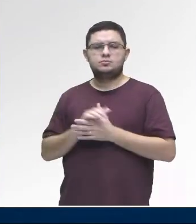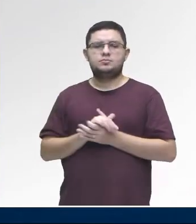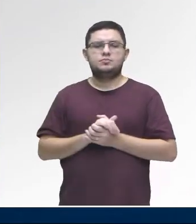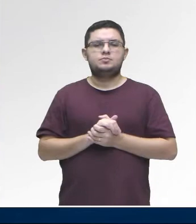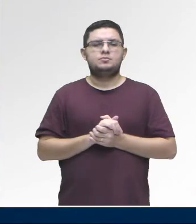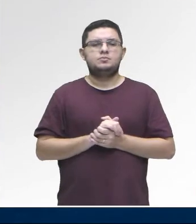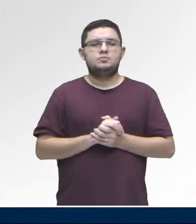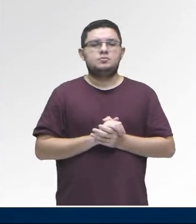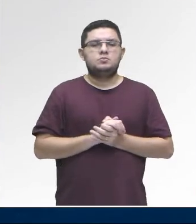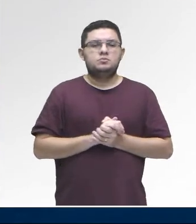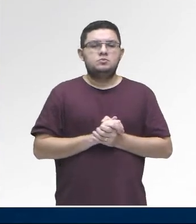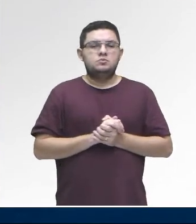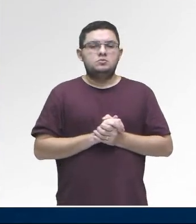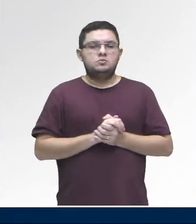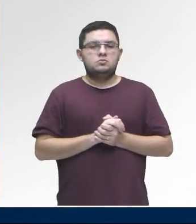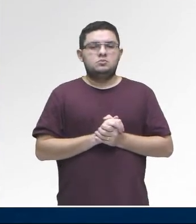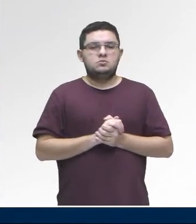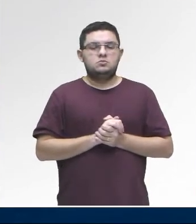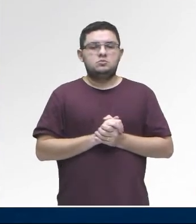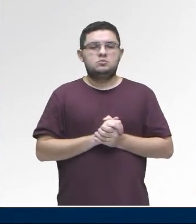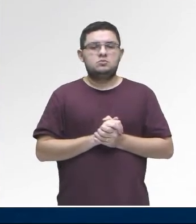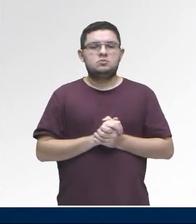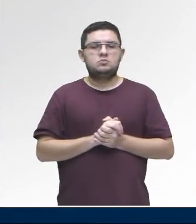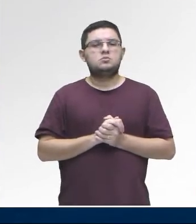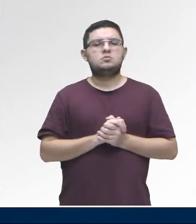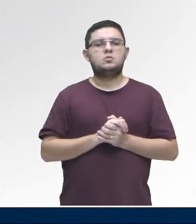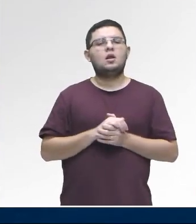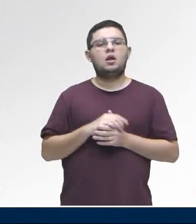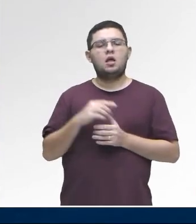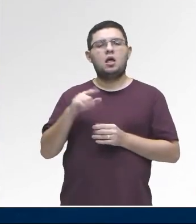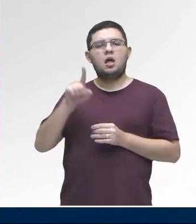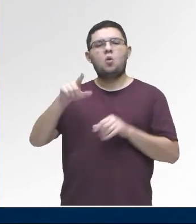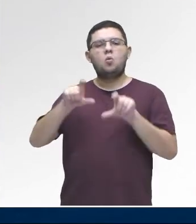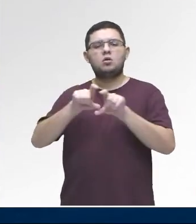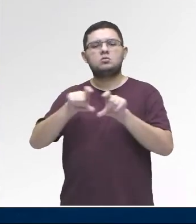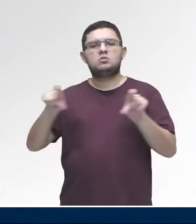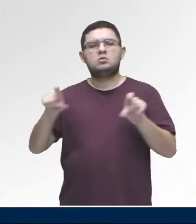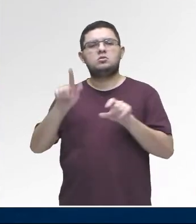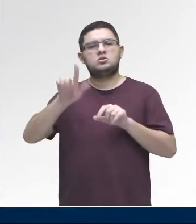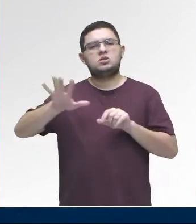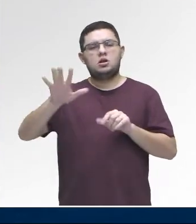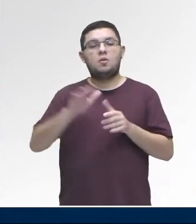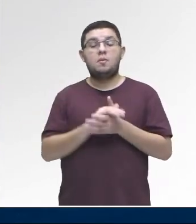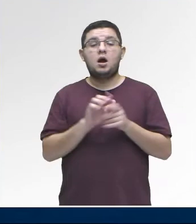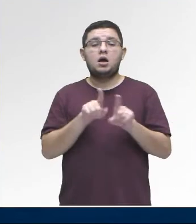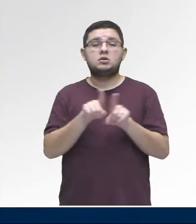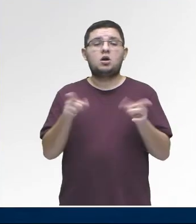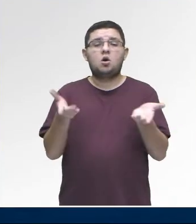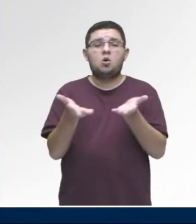uma equação genérica, e agora a gente vai ver isso num exemplo.